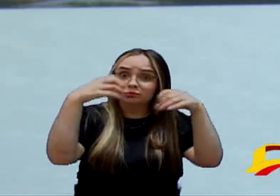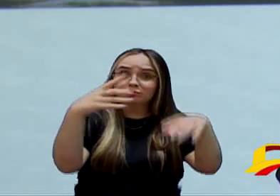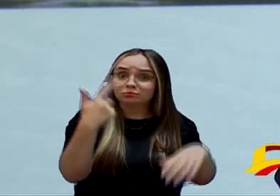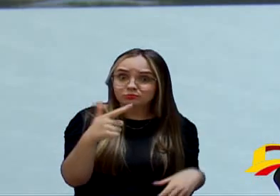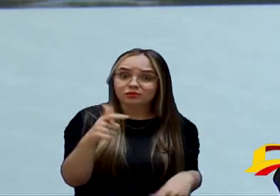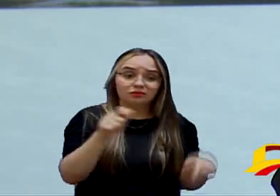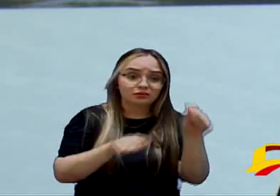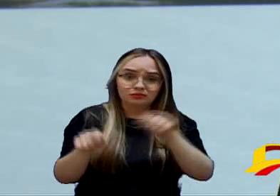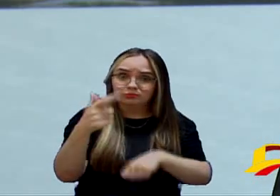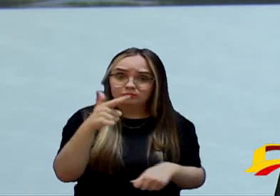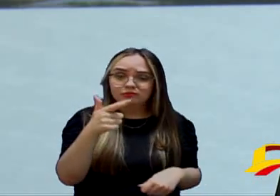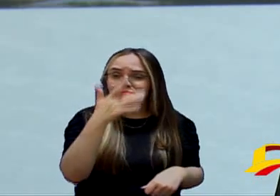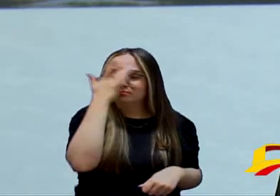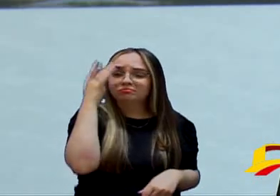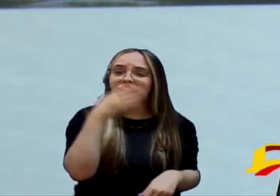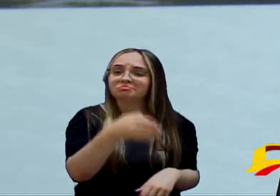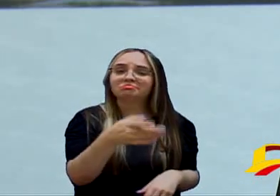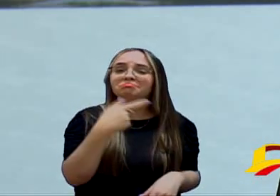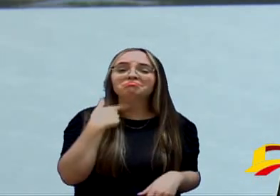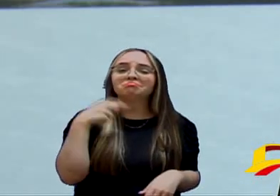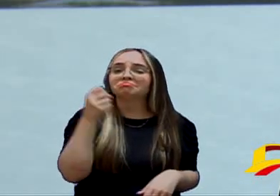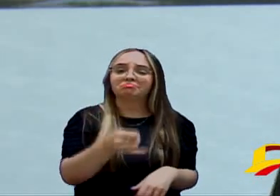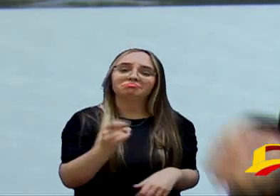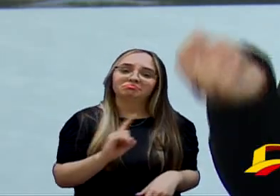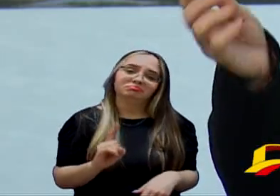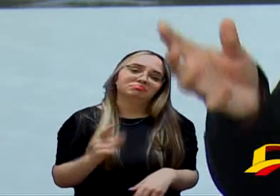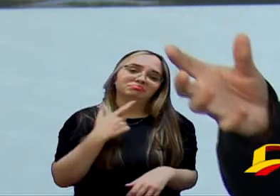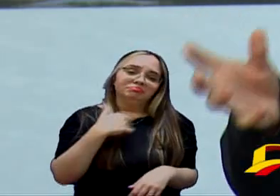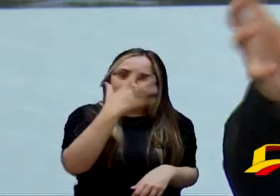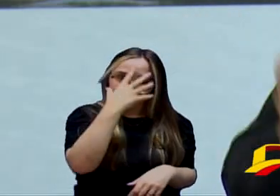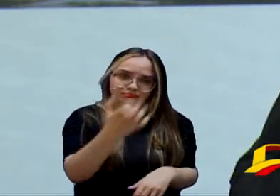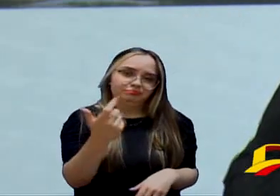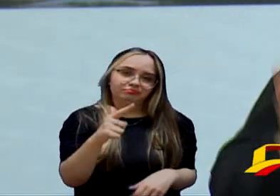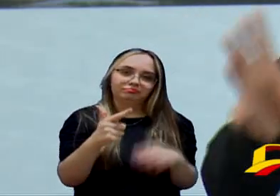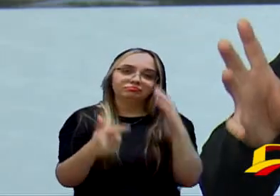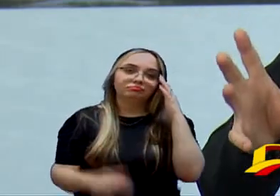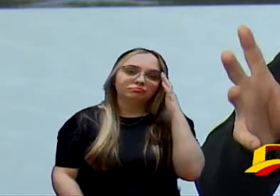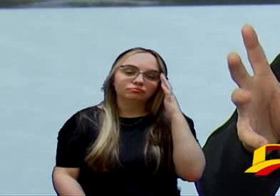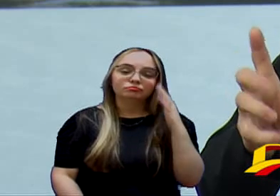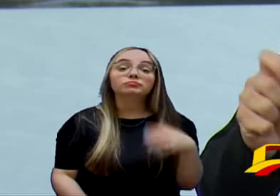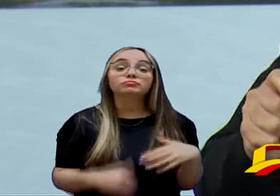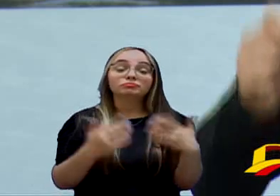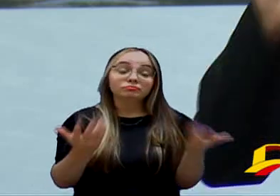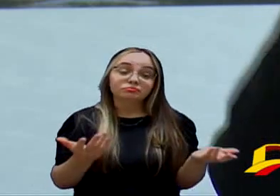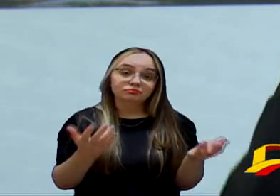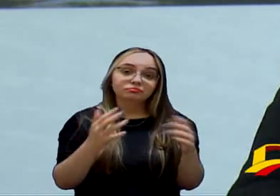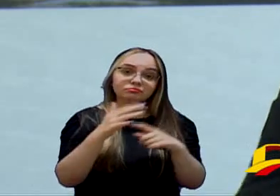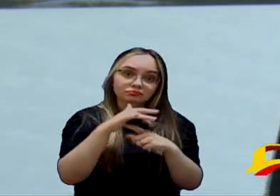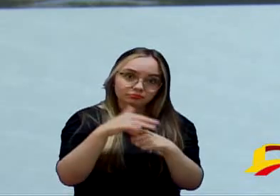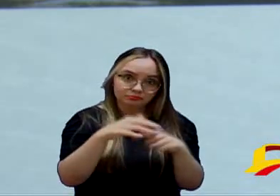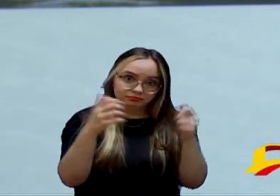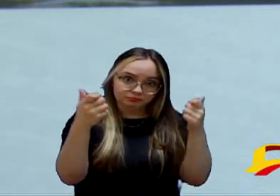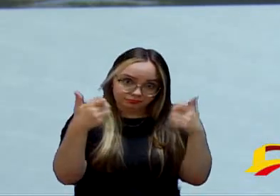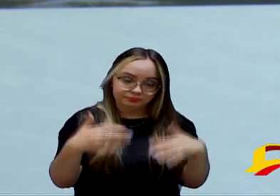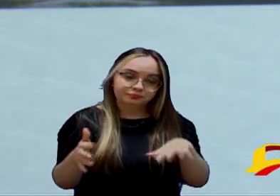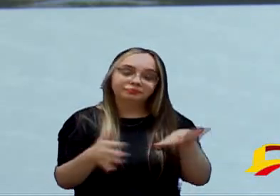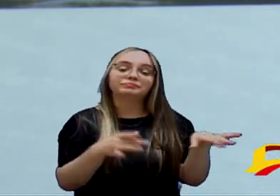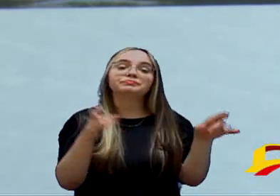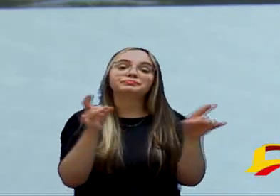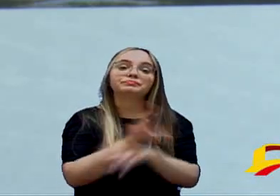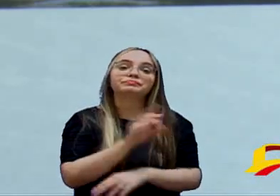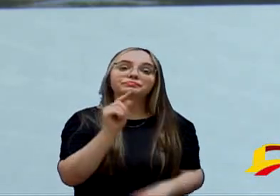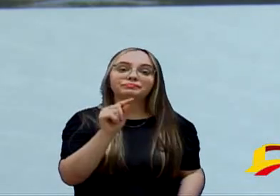ali a limpeza fica super difícil para as pessoas utilizarem então e finalizo sobre essa questão dos parques e agora para terminar